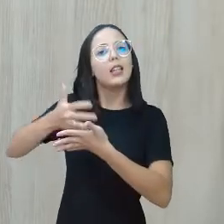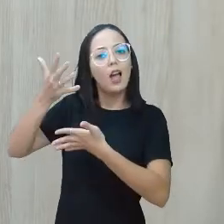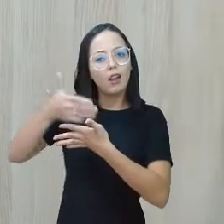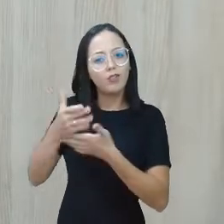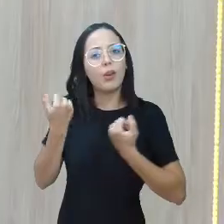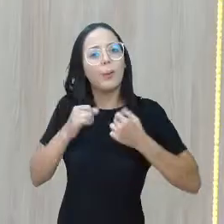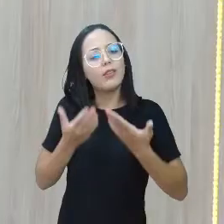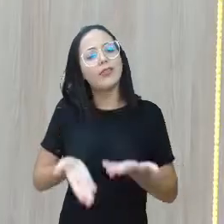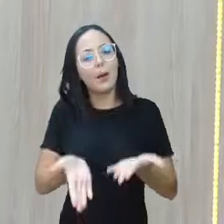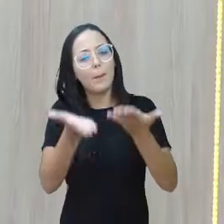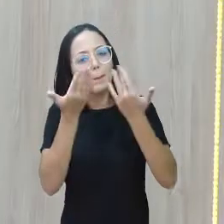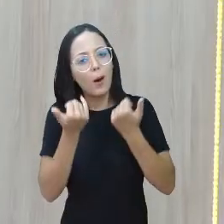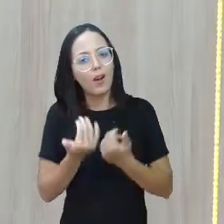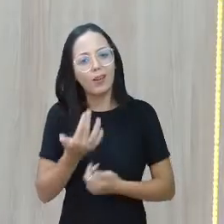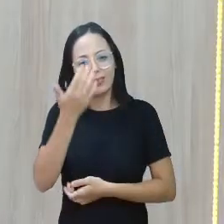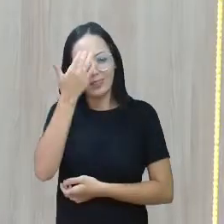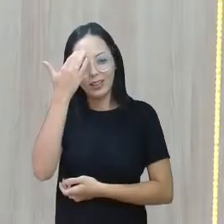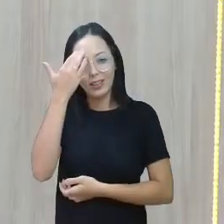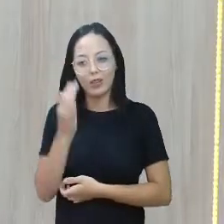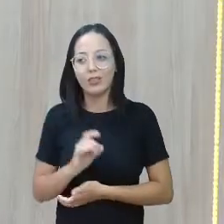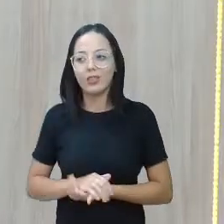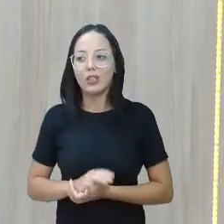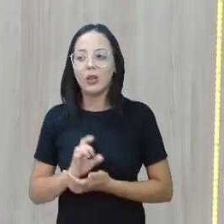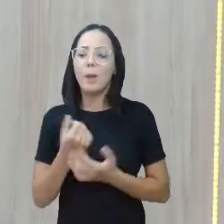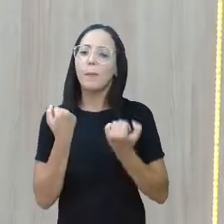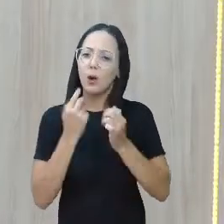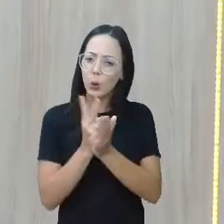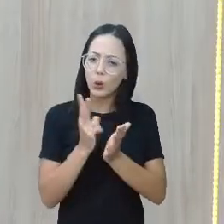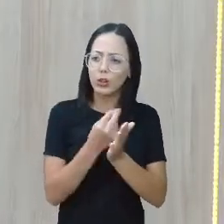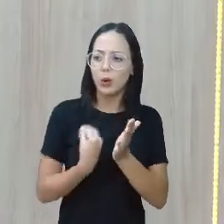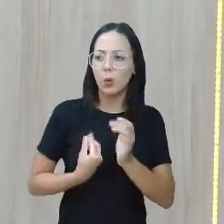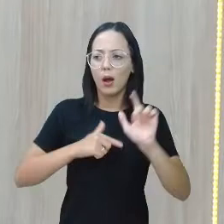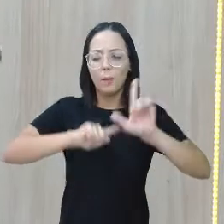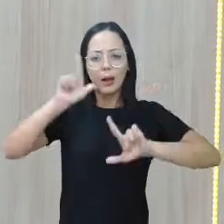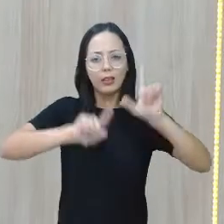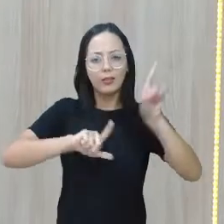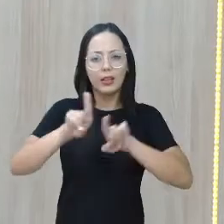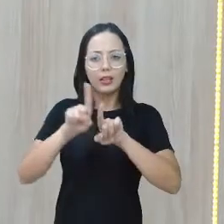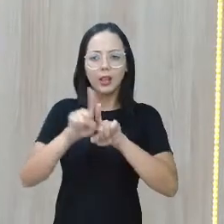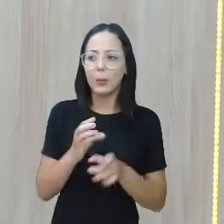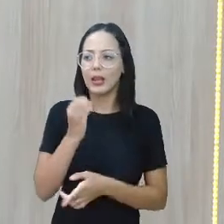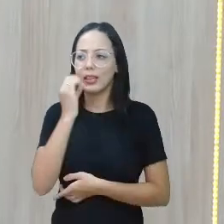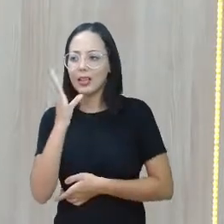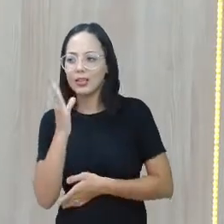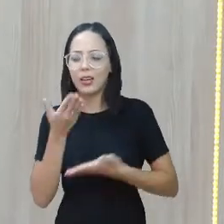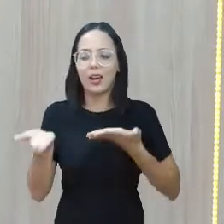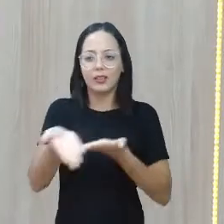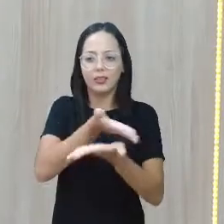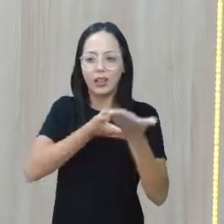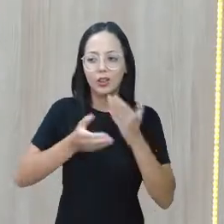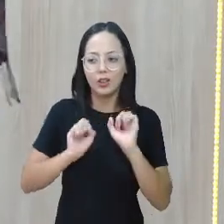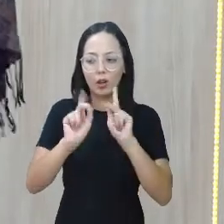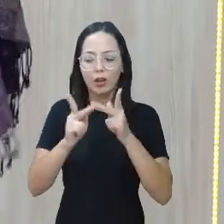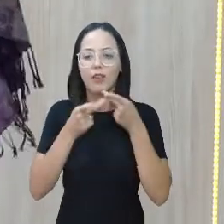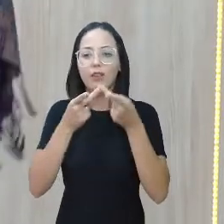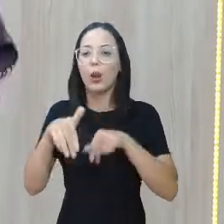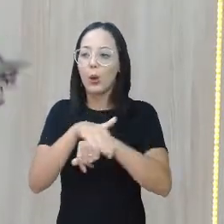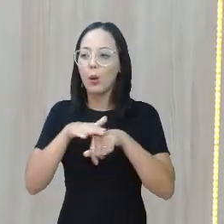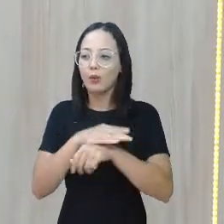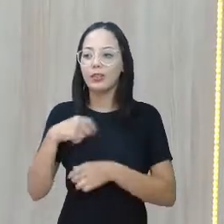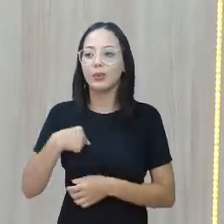Precisa interagir, sair um pouquinho. Não precisa sair da TV, não, meu povo. É na TV e no celular, é ali, ó, falando com a